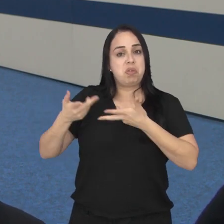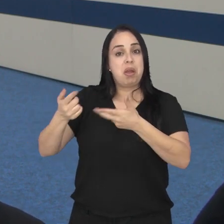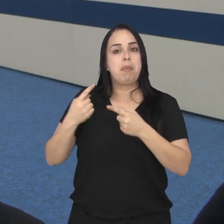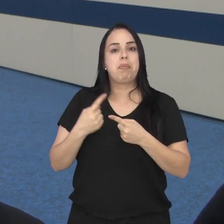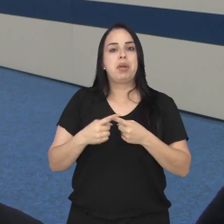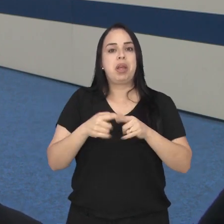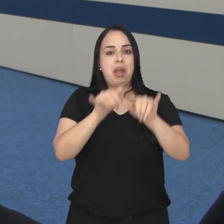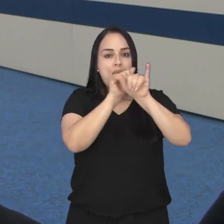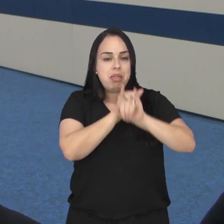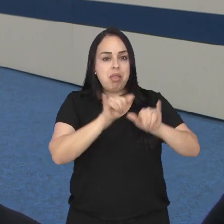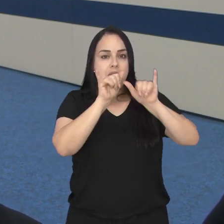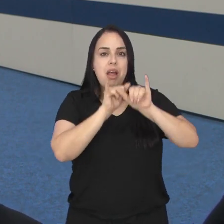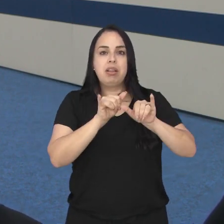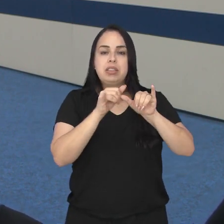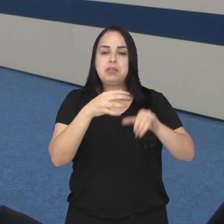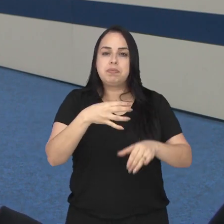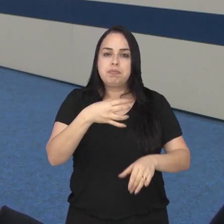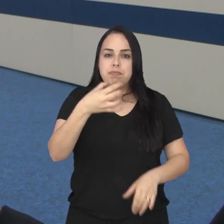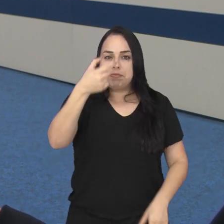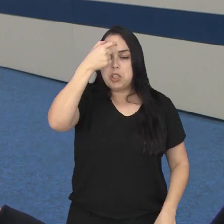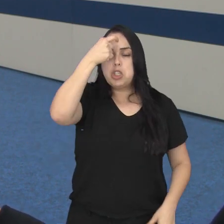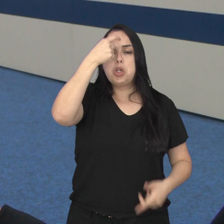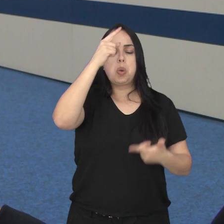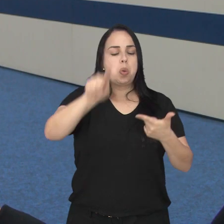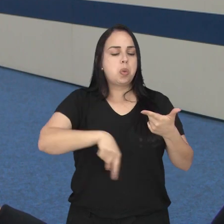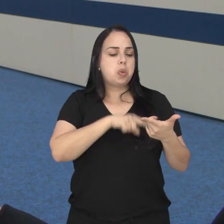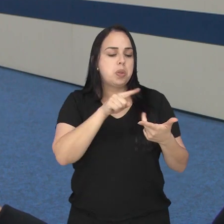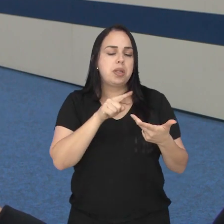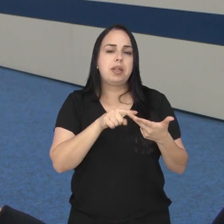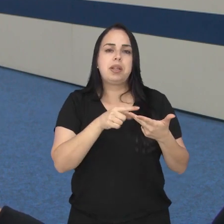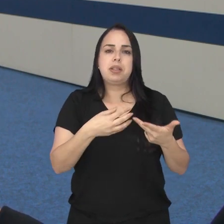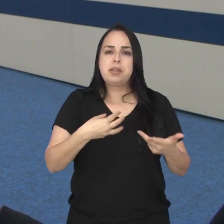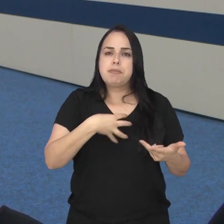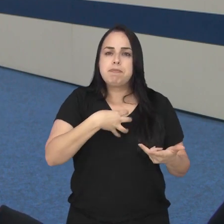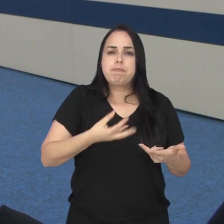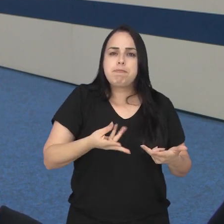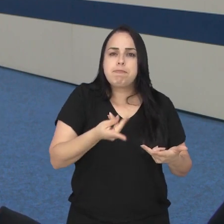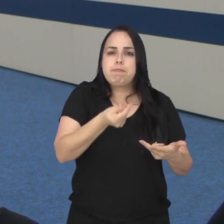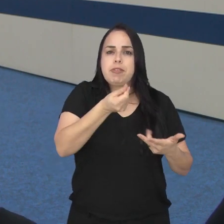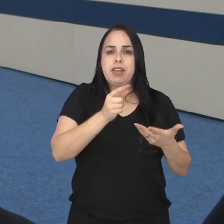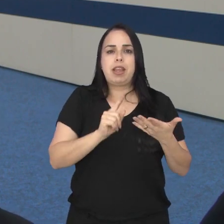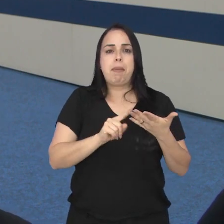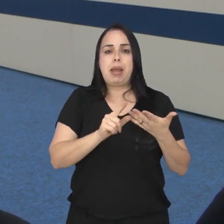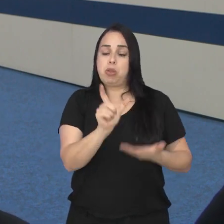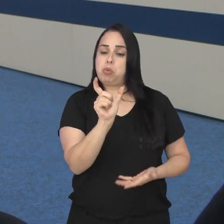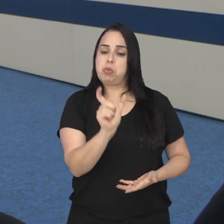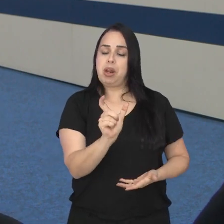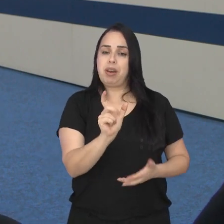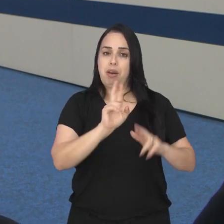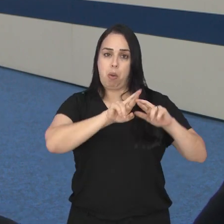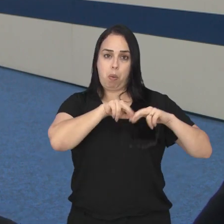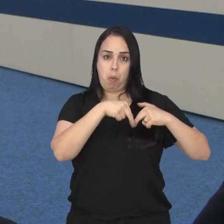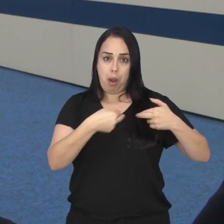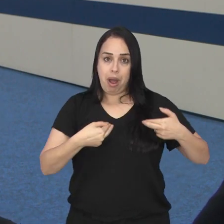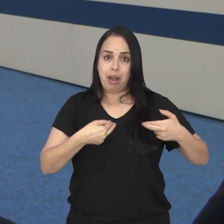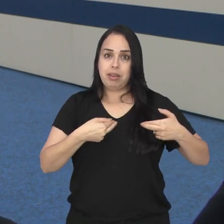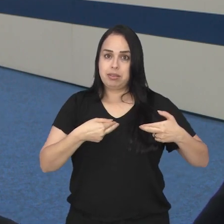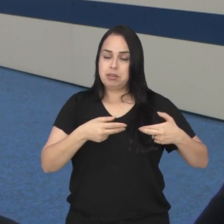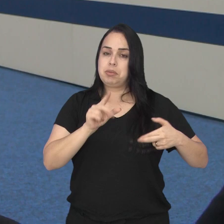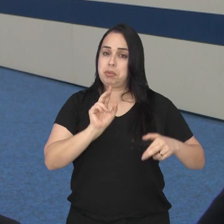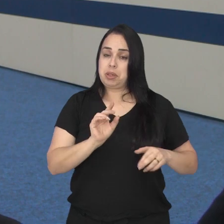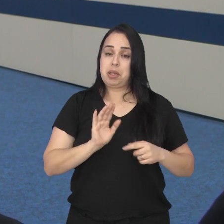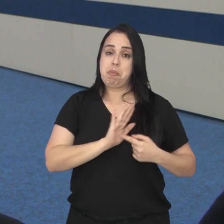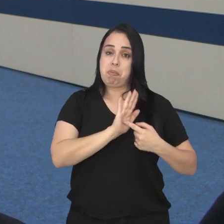boas práticas das campanhas que faz de sensibilização de conscientização da garantia do direito que a carteirinha do autista né